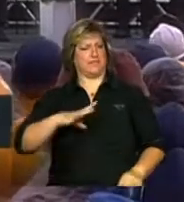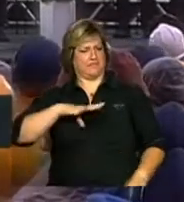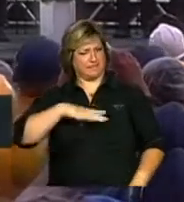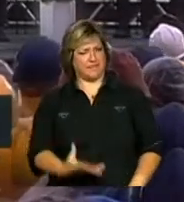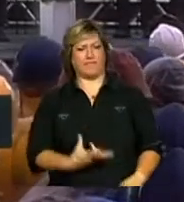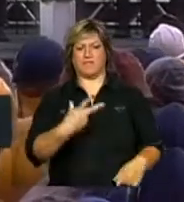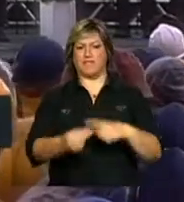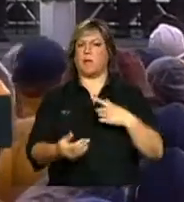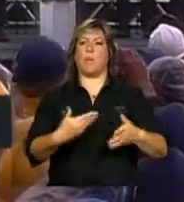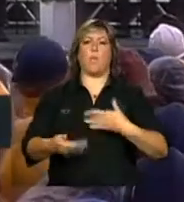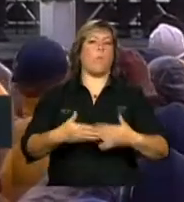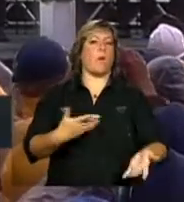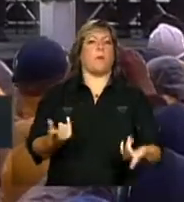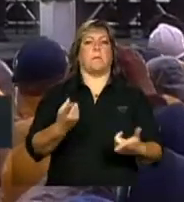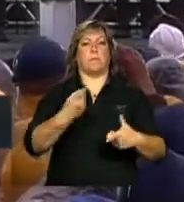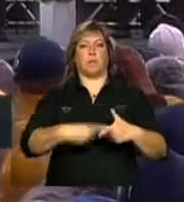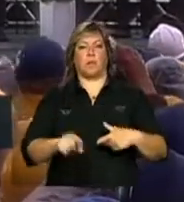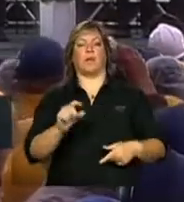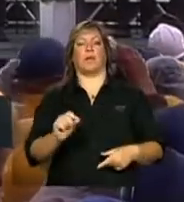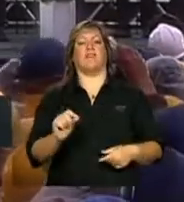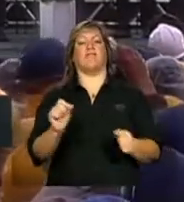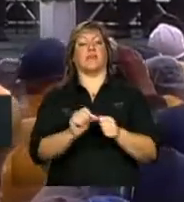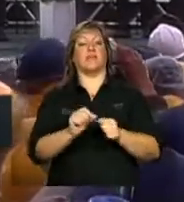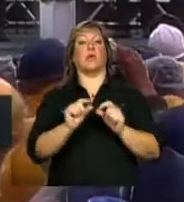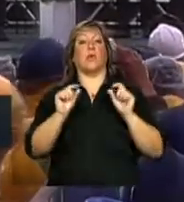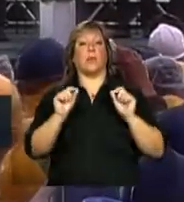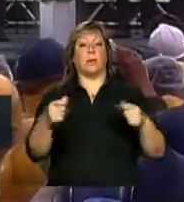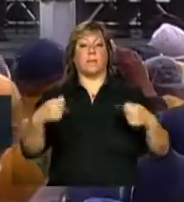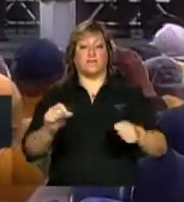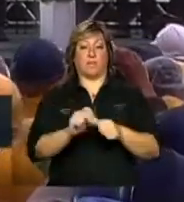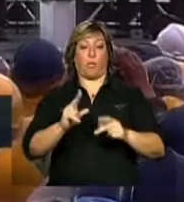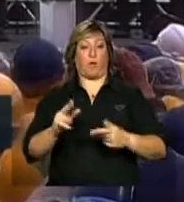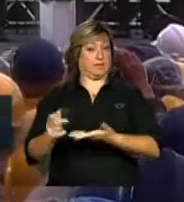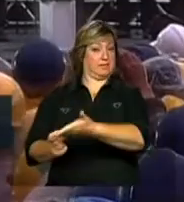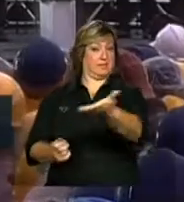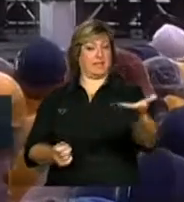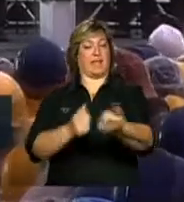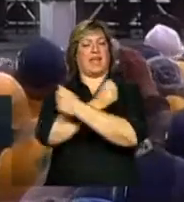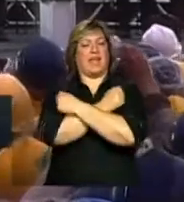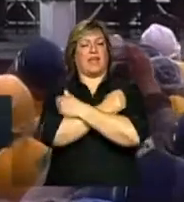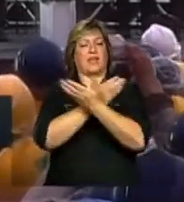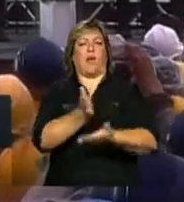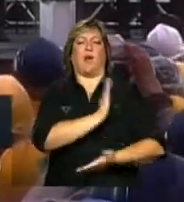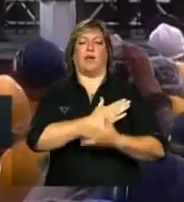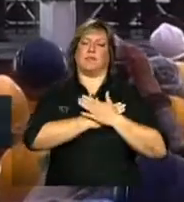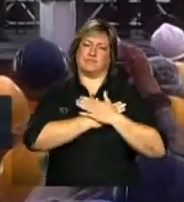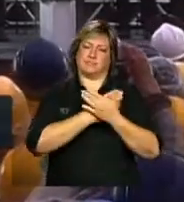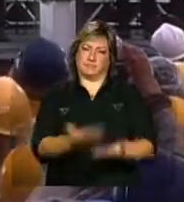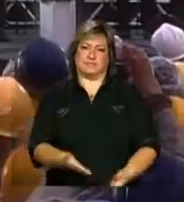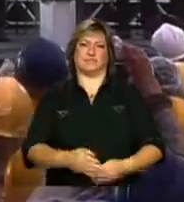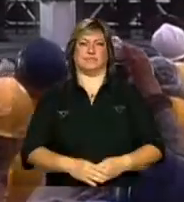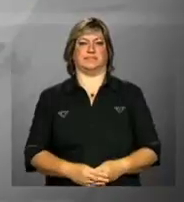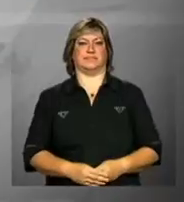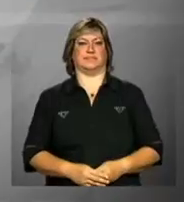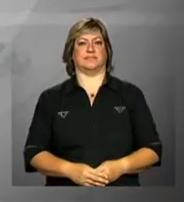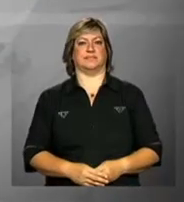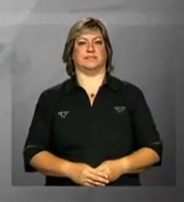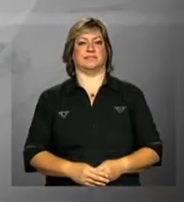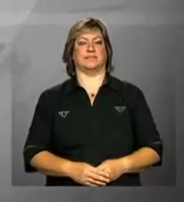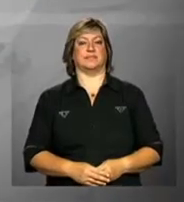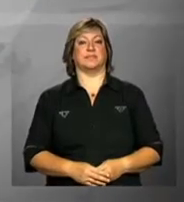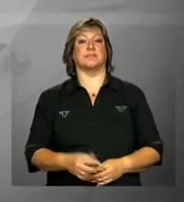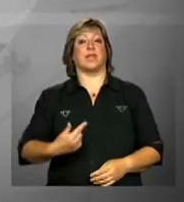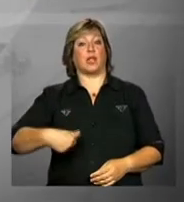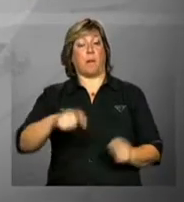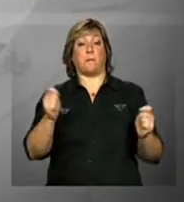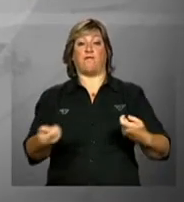desafiar qualquer obstáculo e fazer o que está sendo feito aqui. Um abraço do fundo do meu coração. E